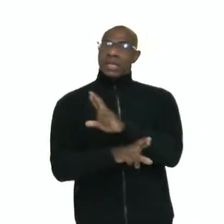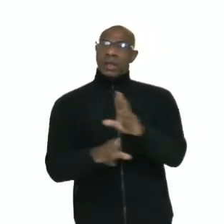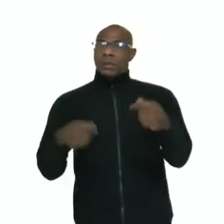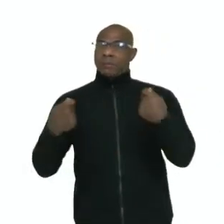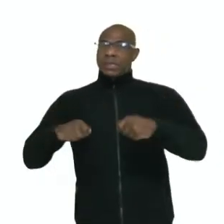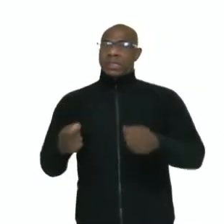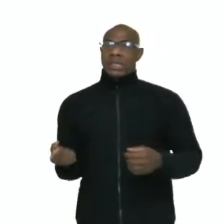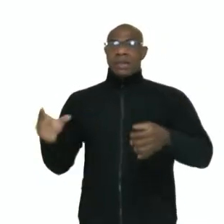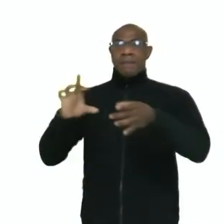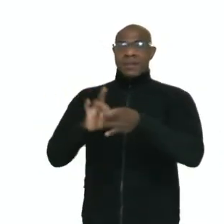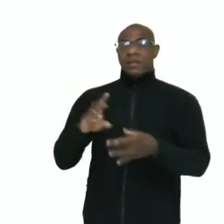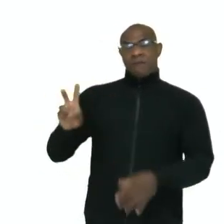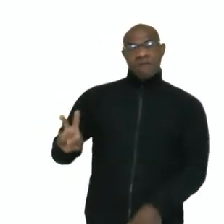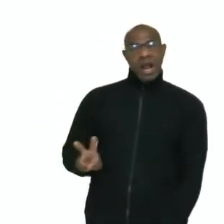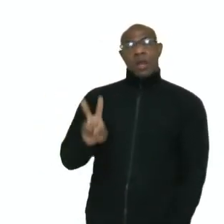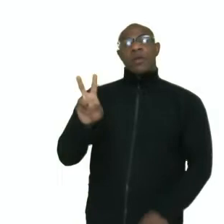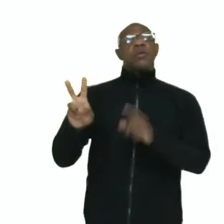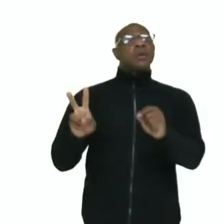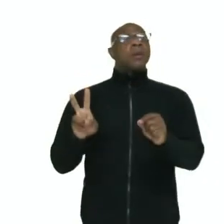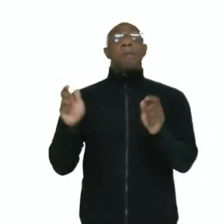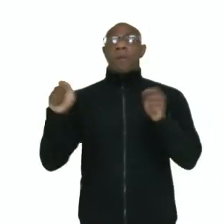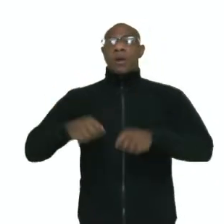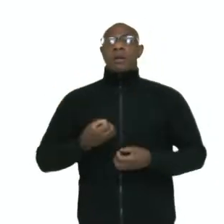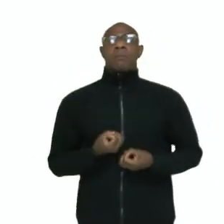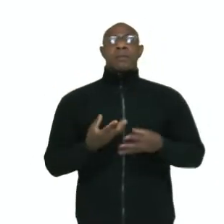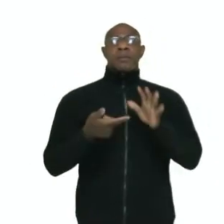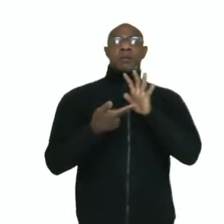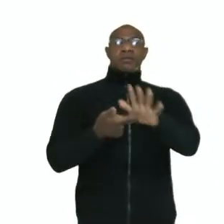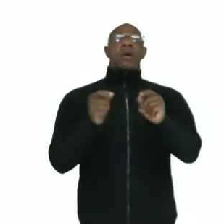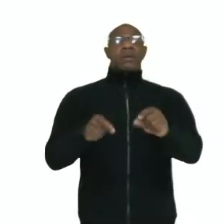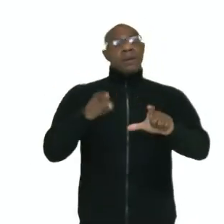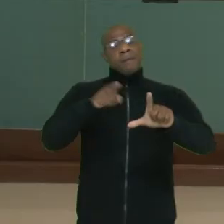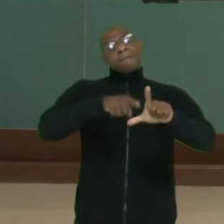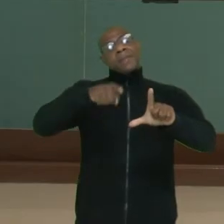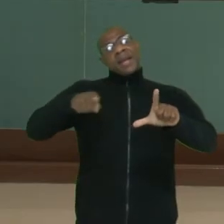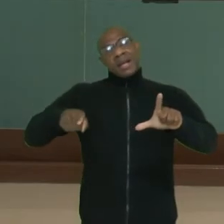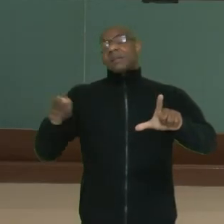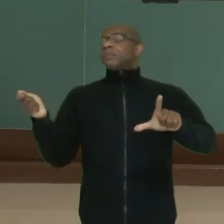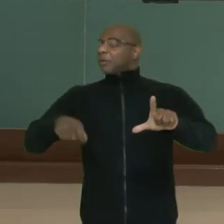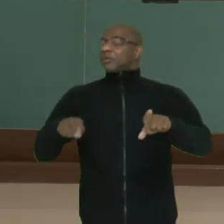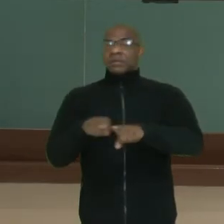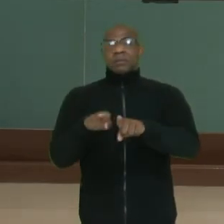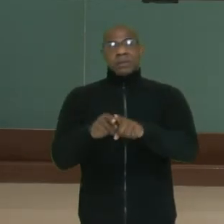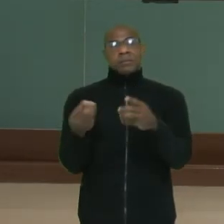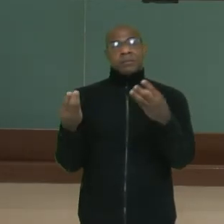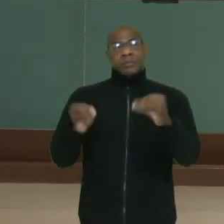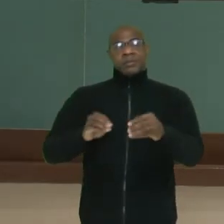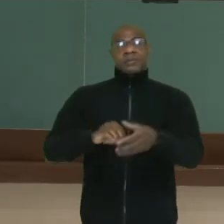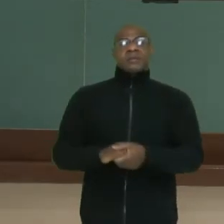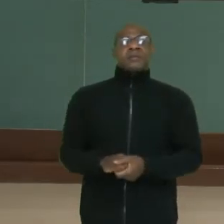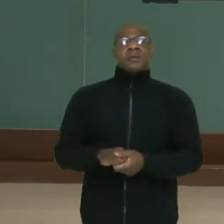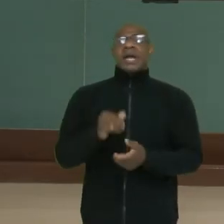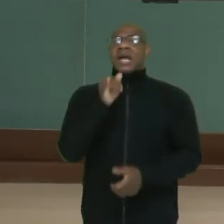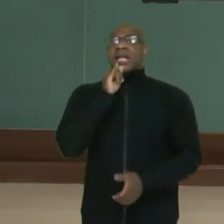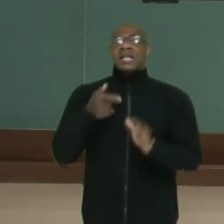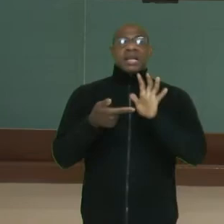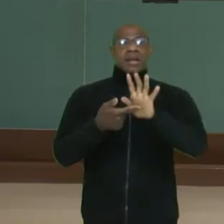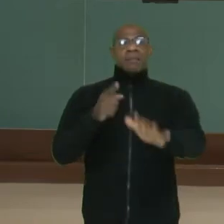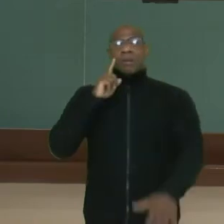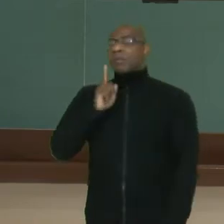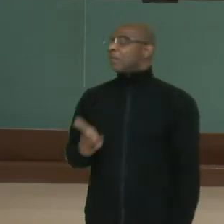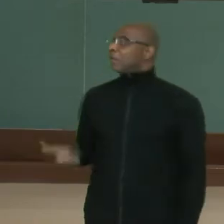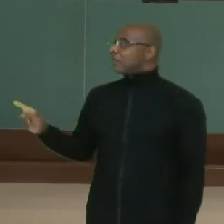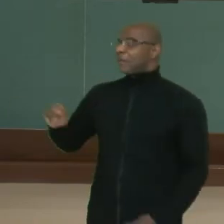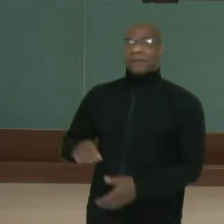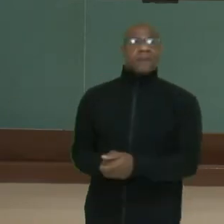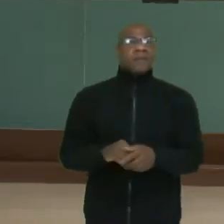dependência entre valores podem ser expressadas através de gráficos, porque entram no conceito de função. Olha o exemplo aqui, ó. Velocidade